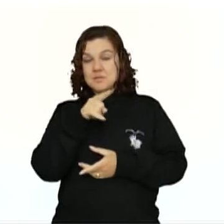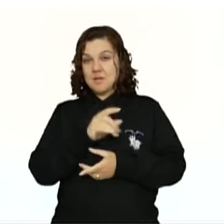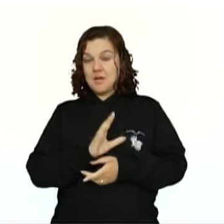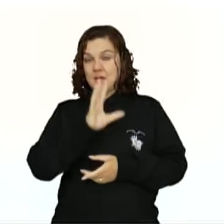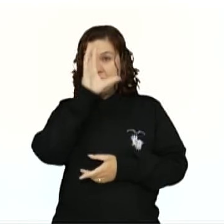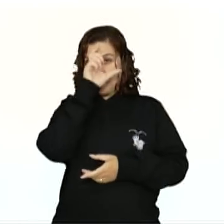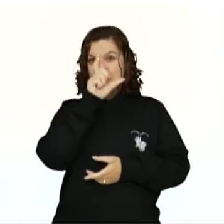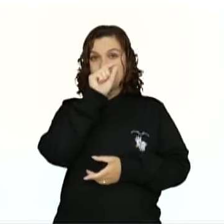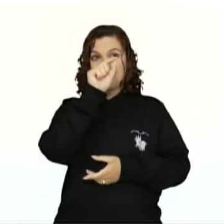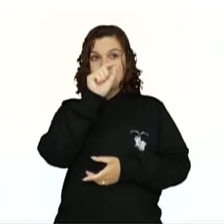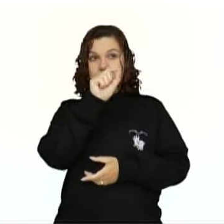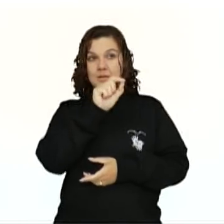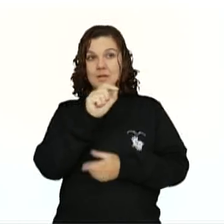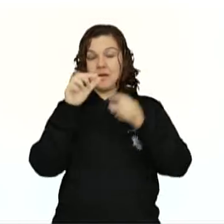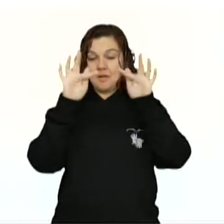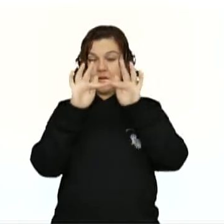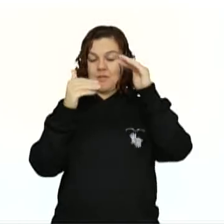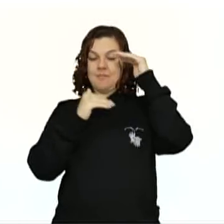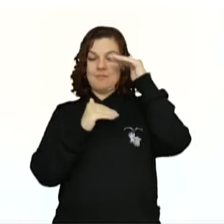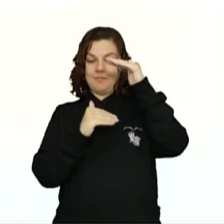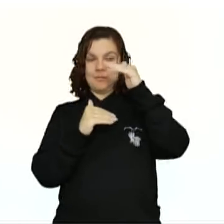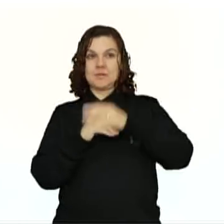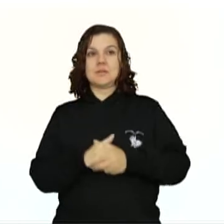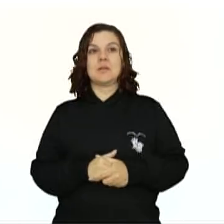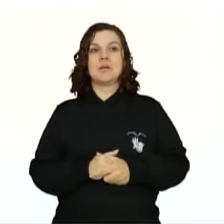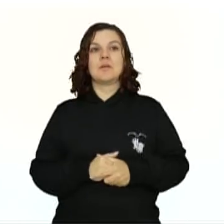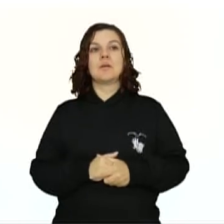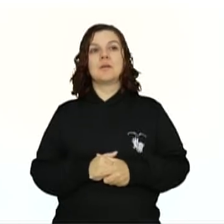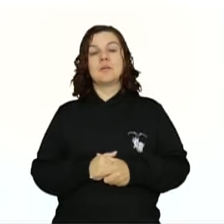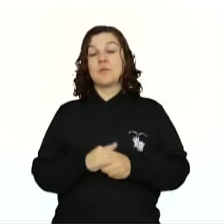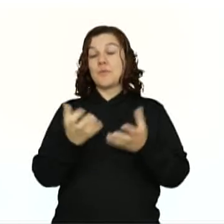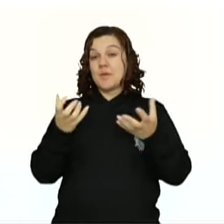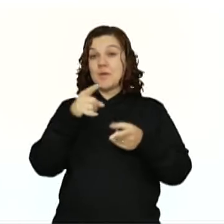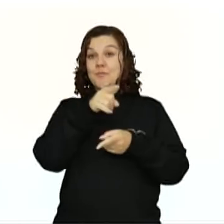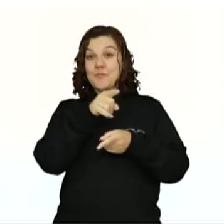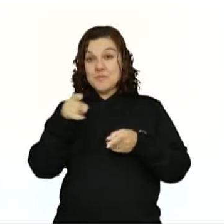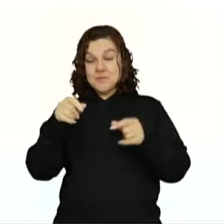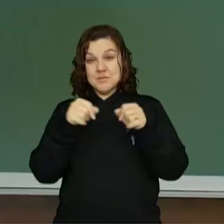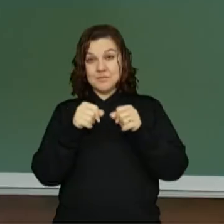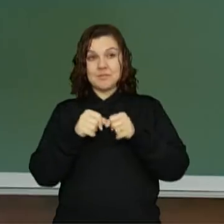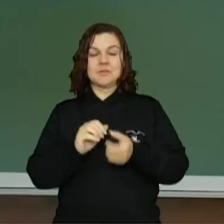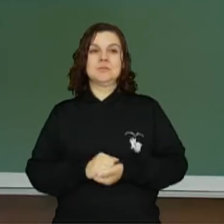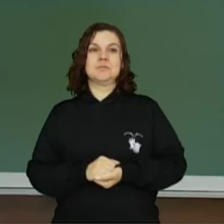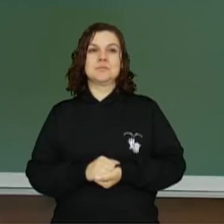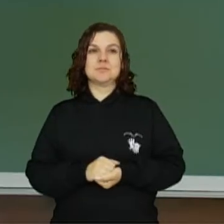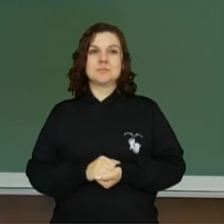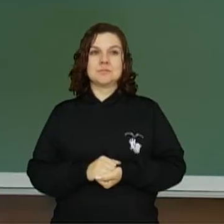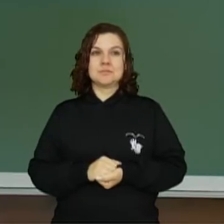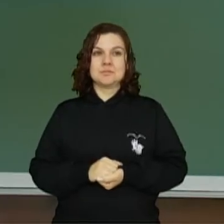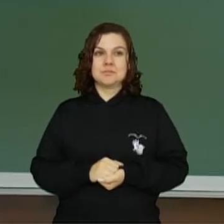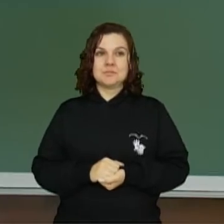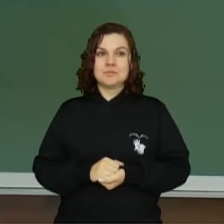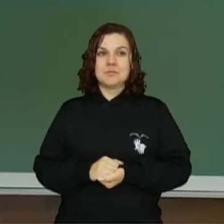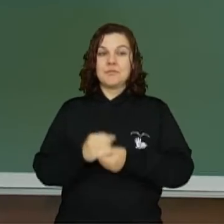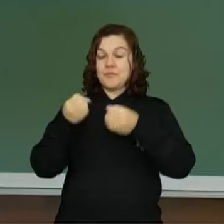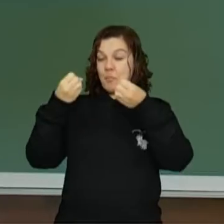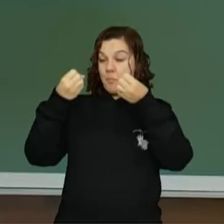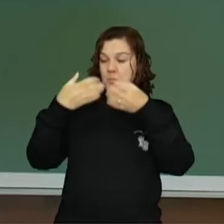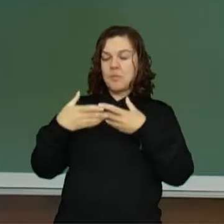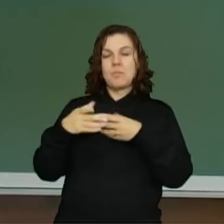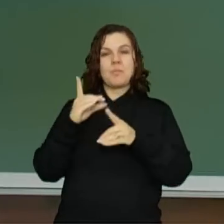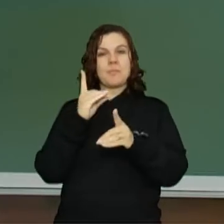de novo, vai ter a frase aqui. O que eu quero que vocês façam? Vocês vão me